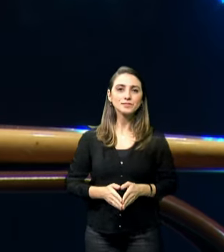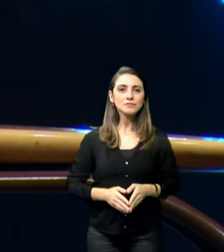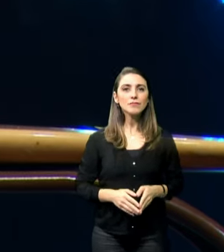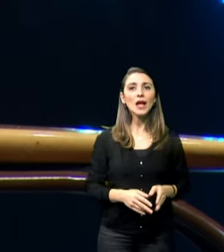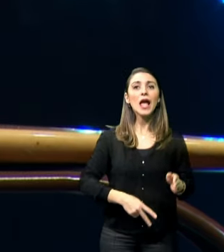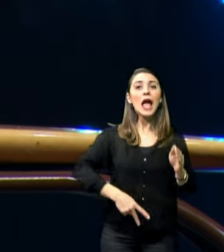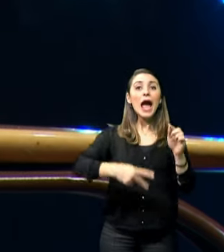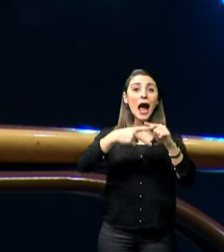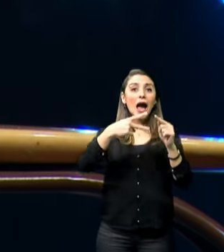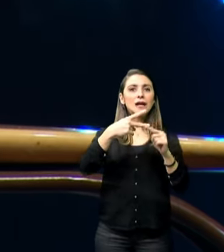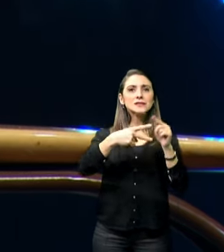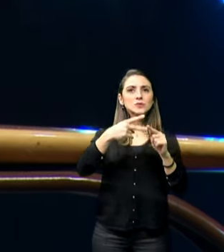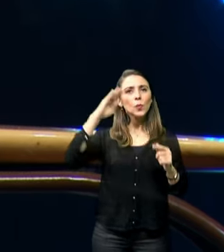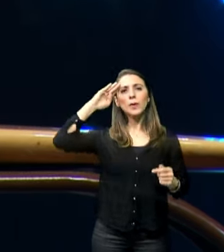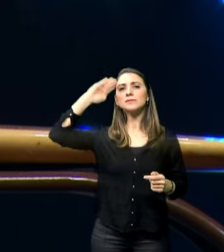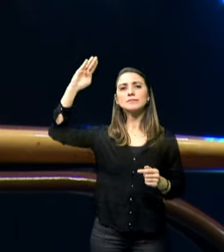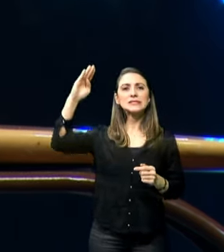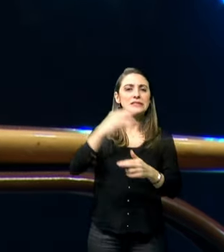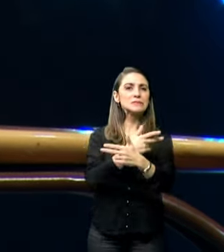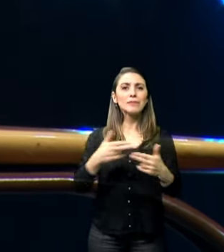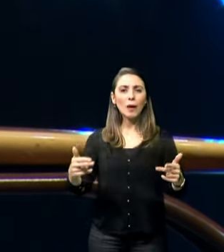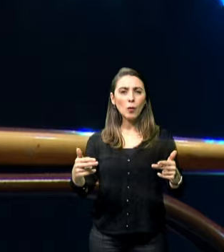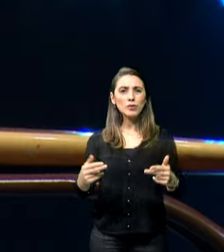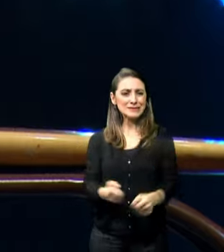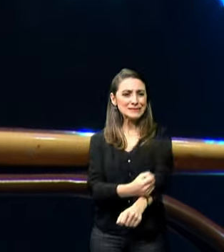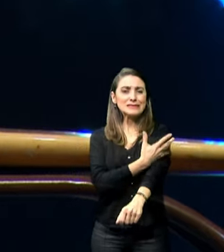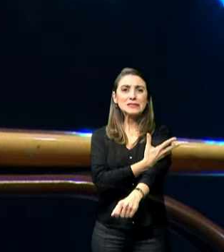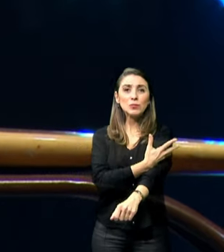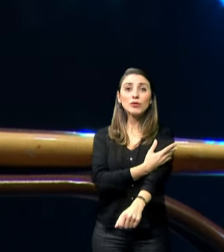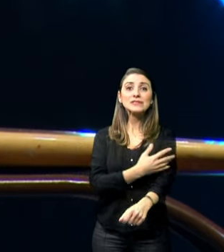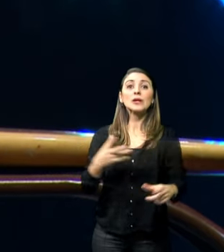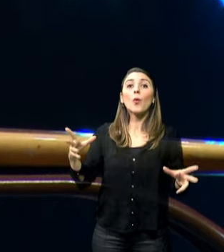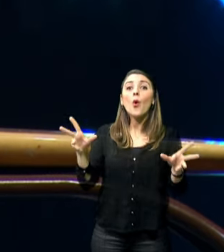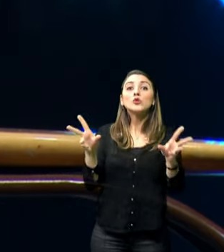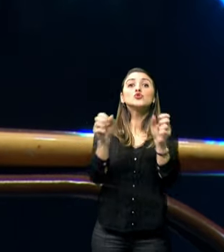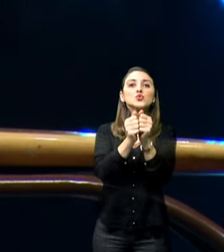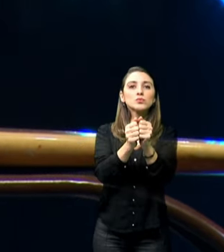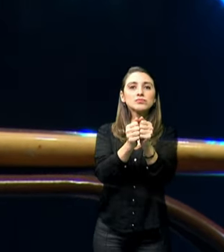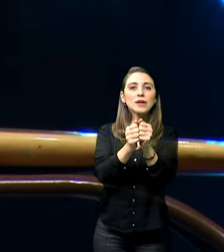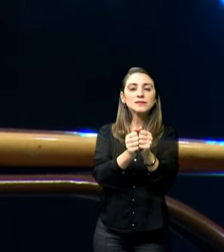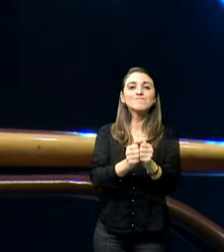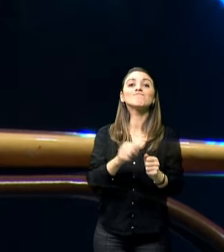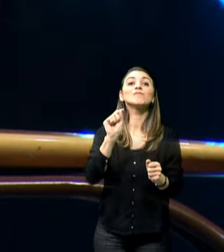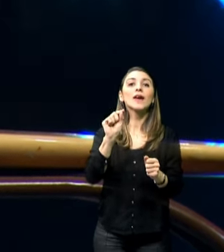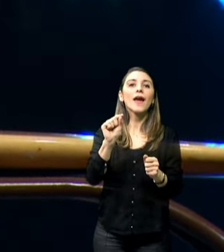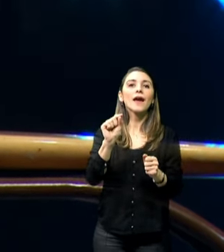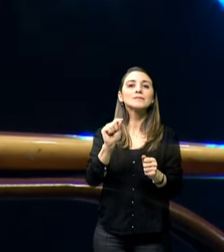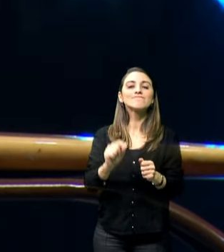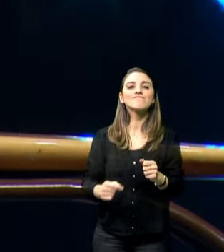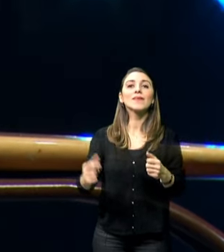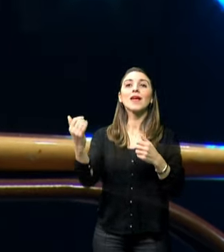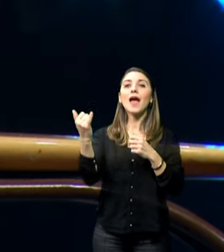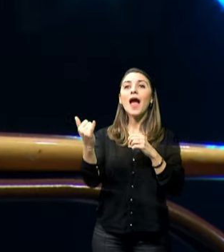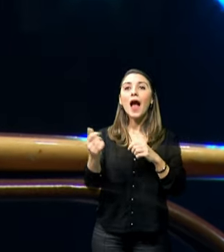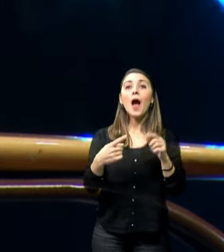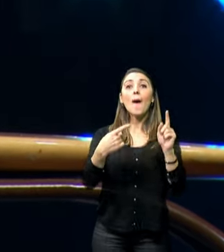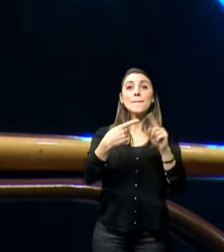resultantes de problemas emocionais estão ligadas a uma coisa só: perdão,